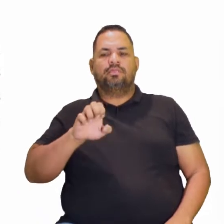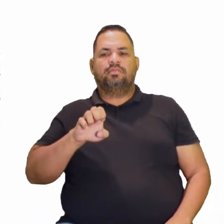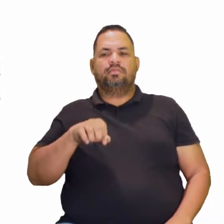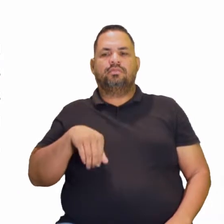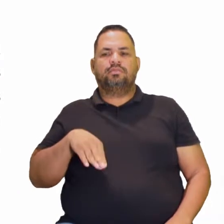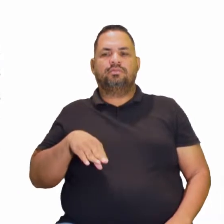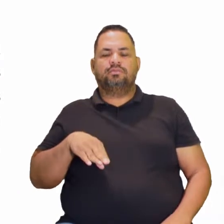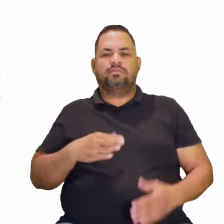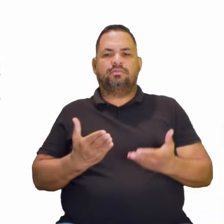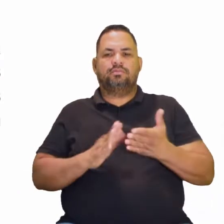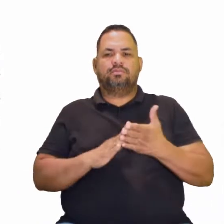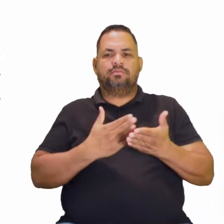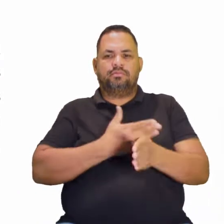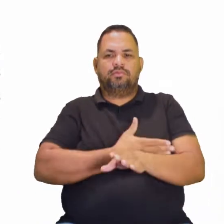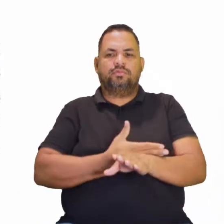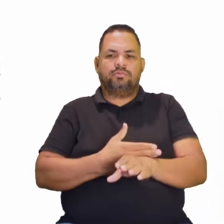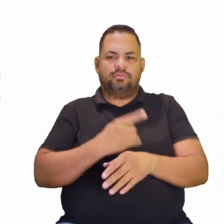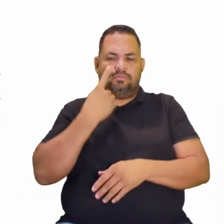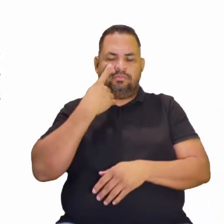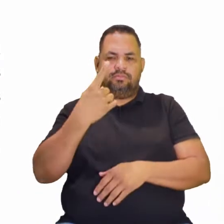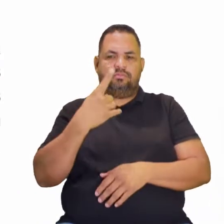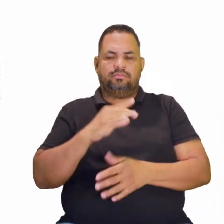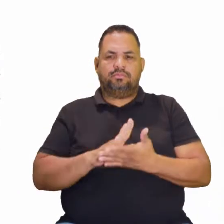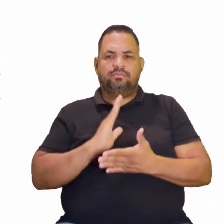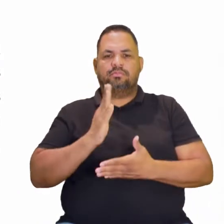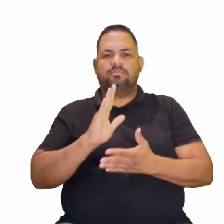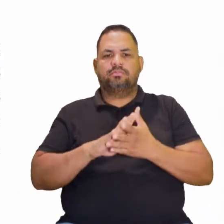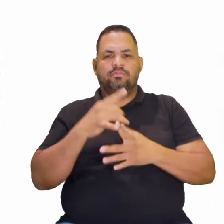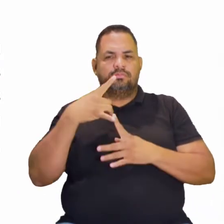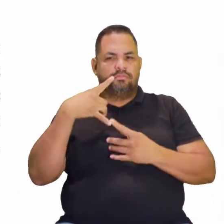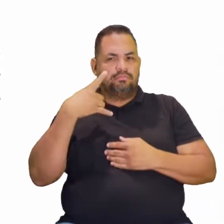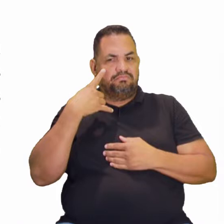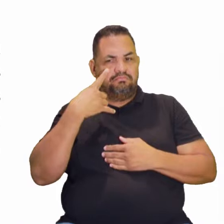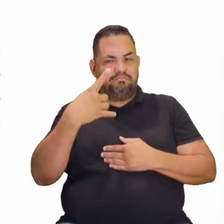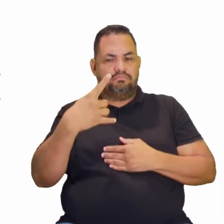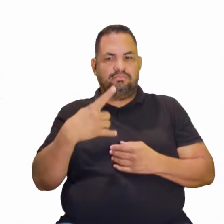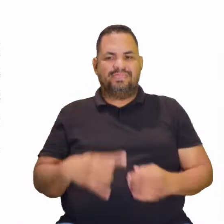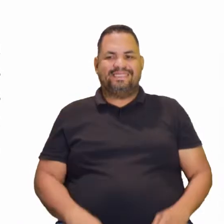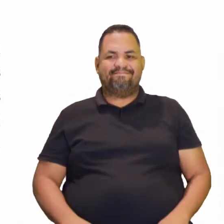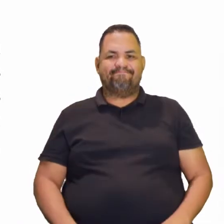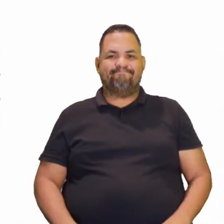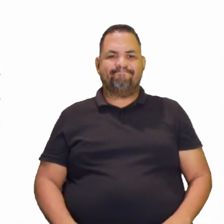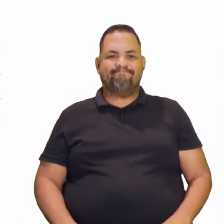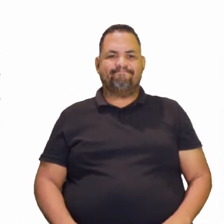gente é acostumado a ver, né, já com esse olhar